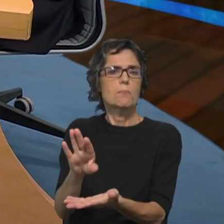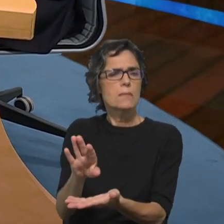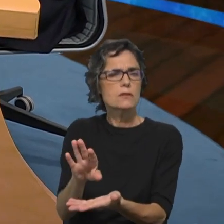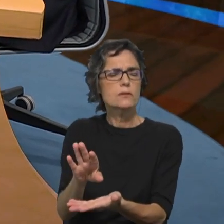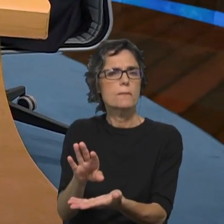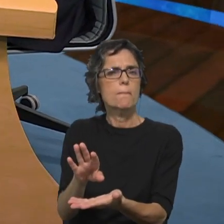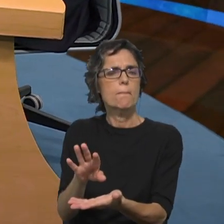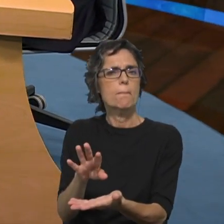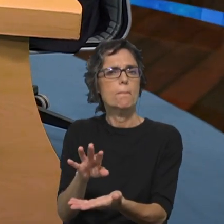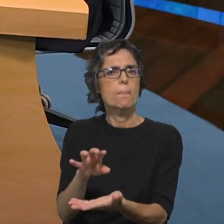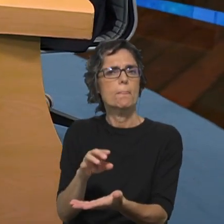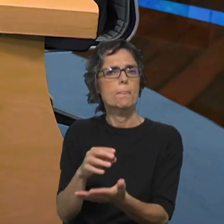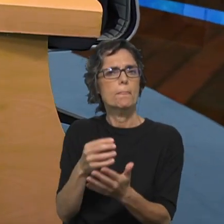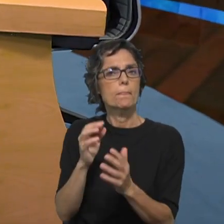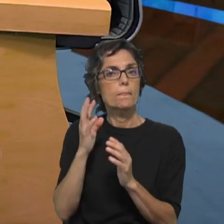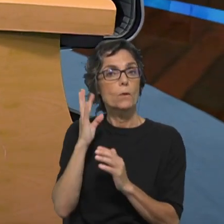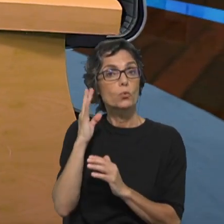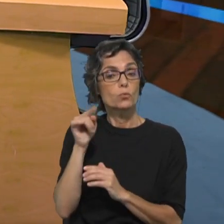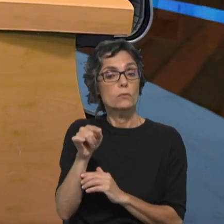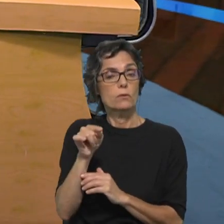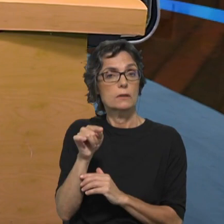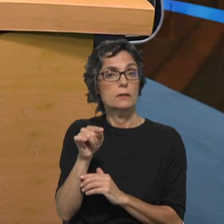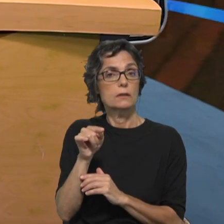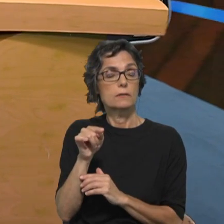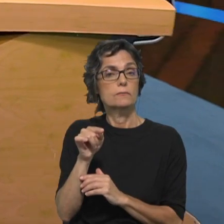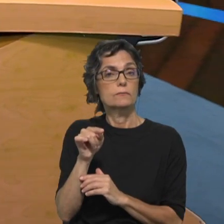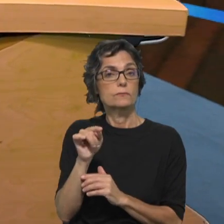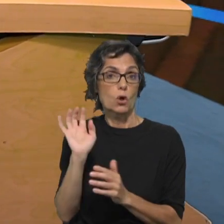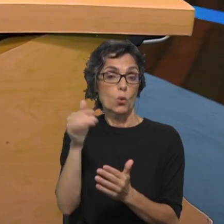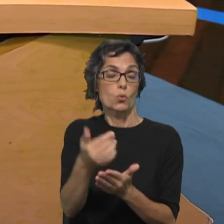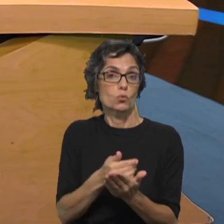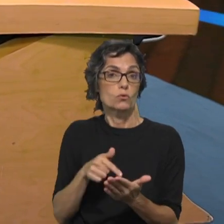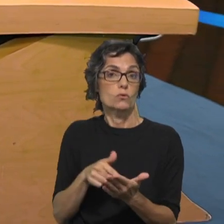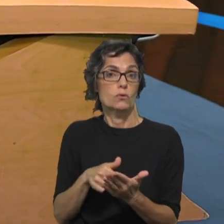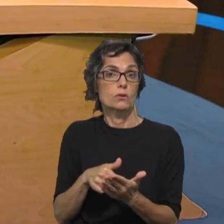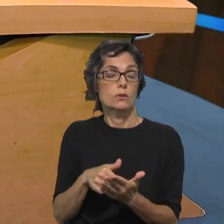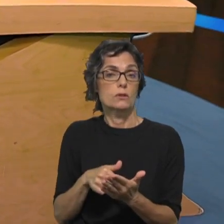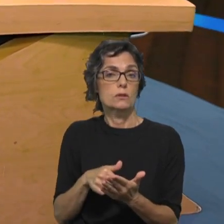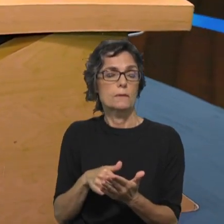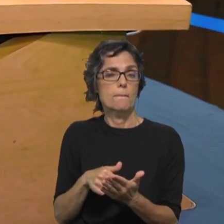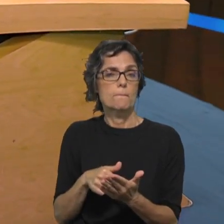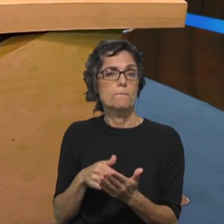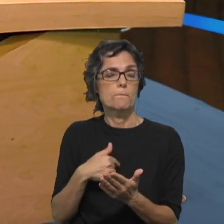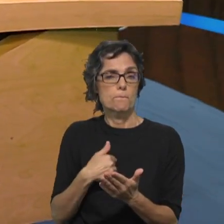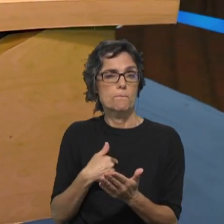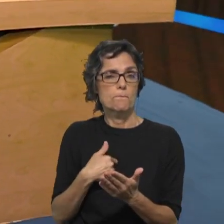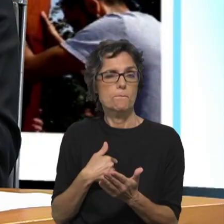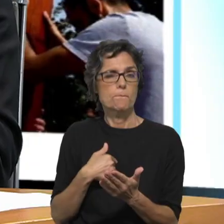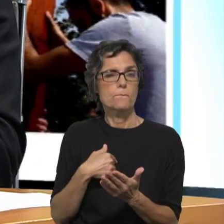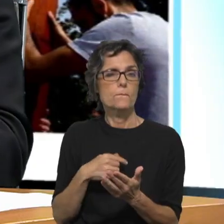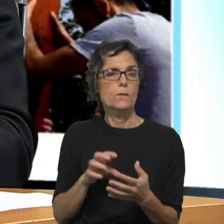surpresa. Esse dado, e aqui é meramente pessoal, como um desenvolvido no estudo, ligo muito esse dado a um outro